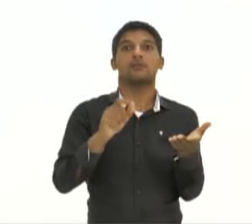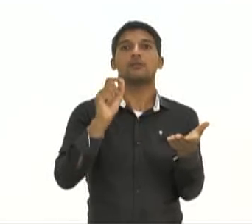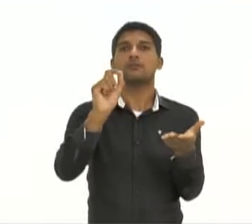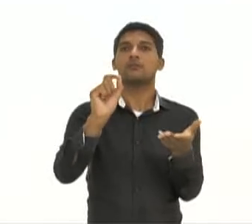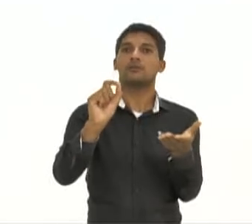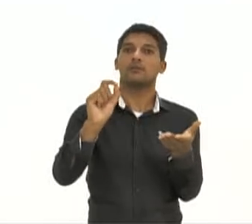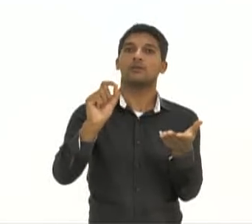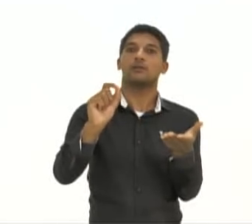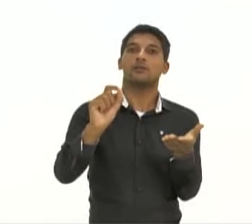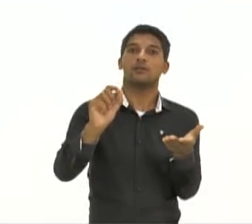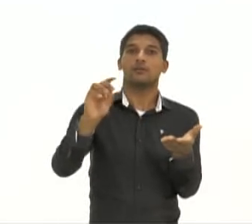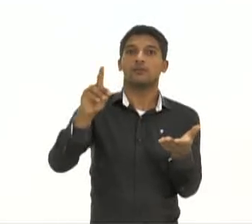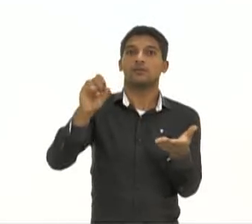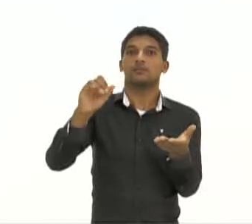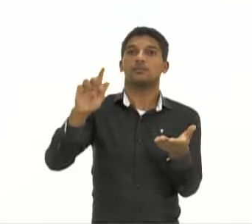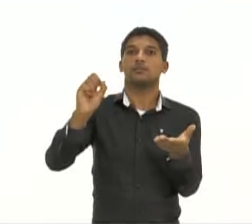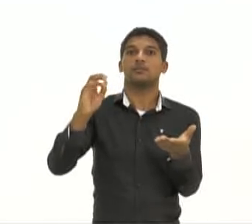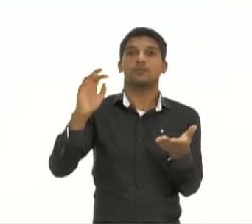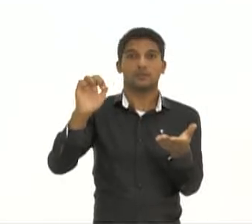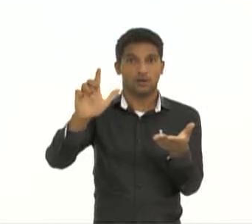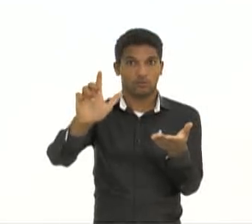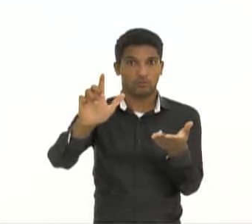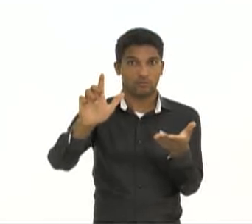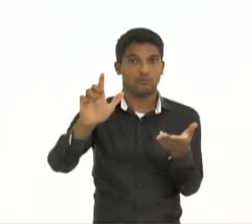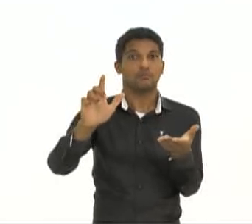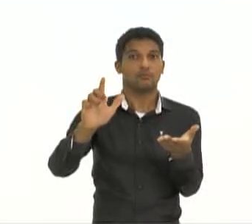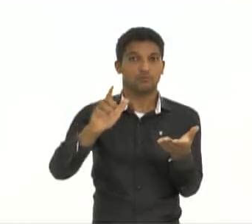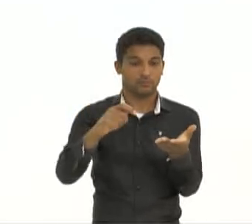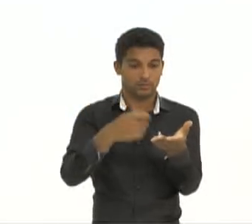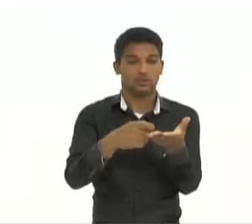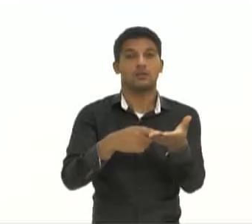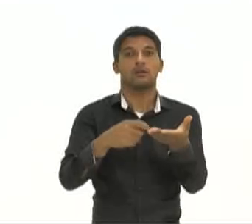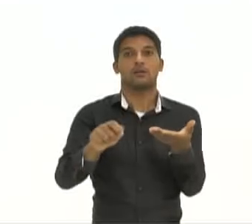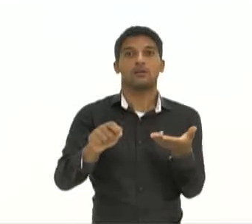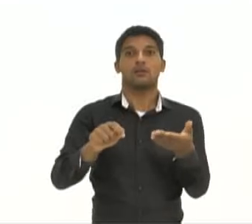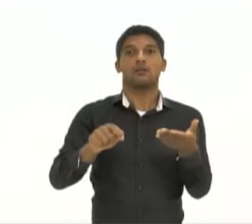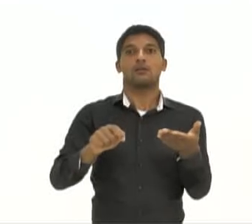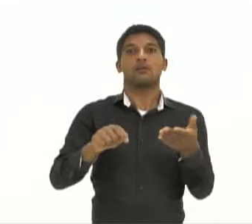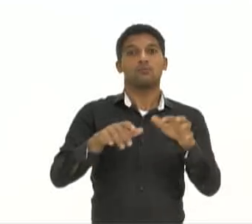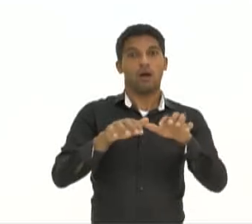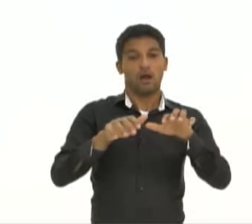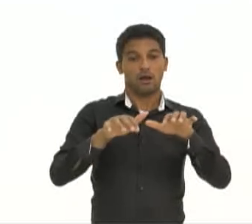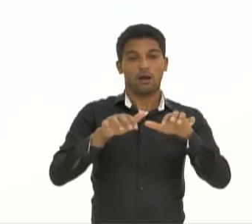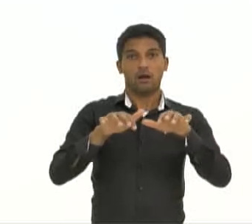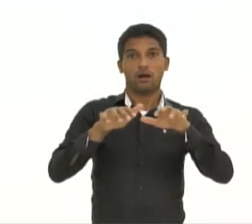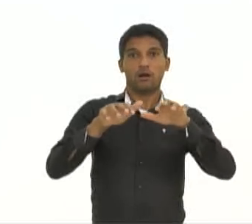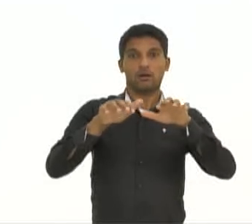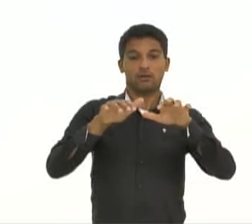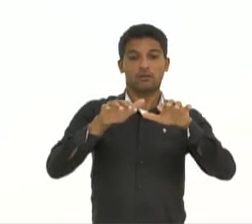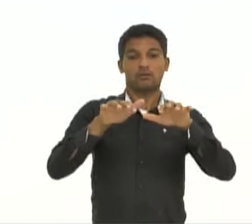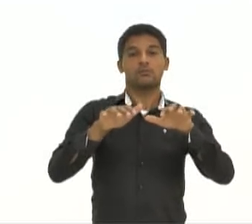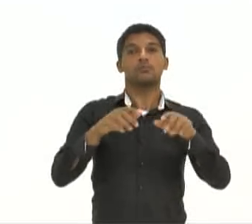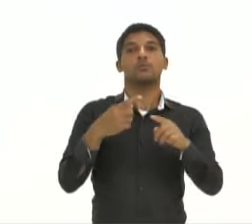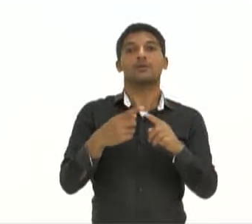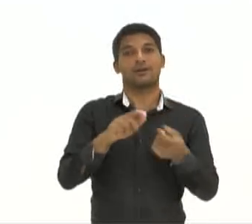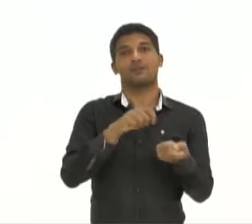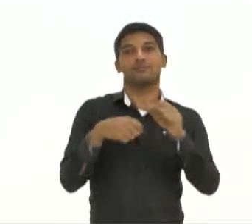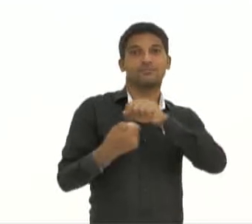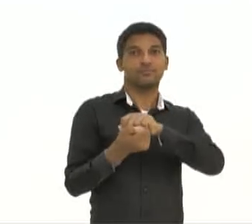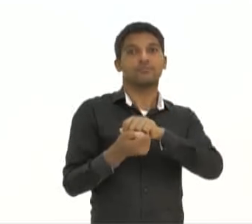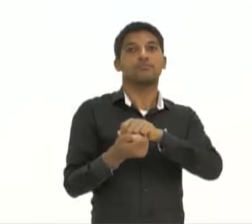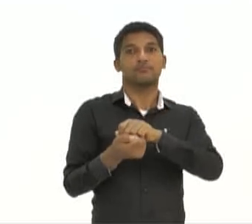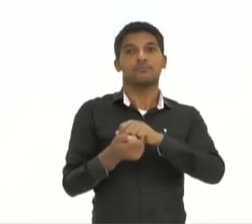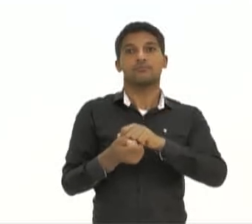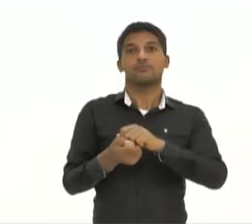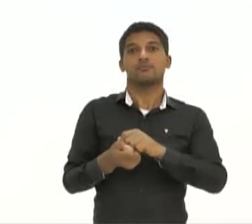Então, vejam, a gente está vivenciando a era digital, né? Cada vez mais aí os ambientes virtuais vêm tomando conta do nosso cotidiano,